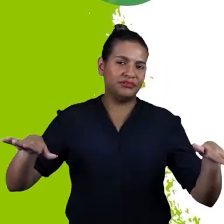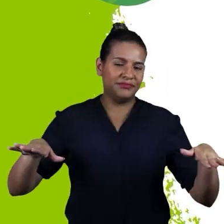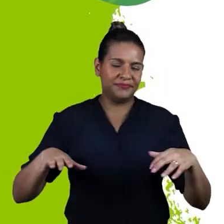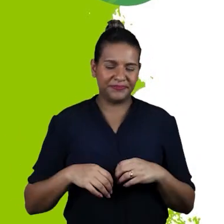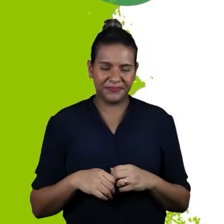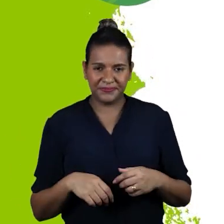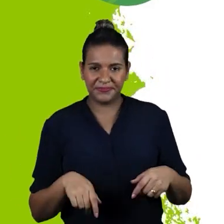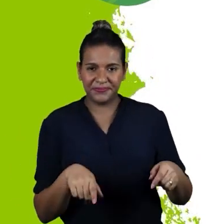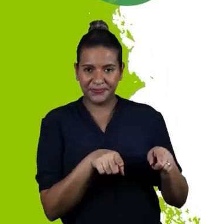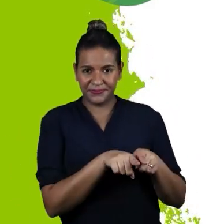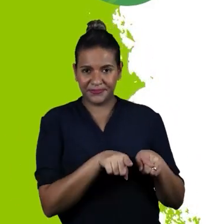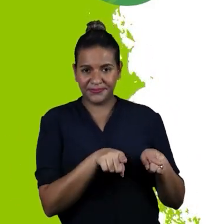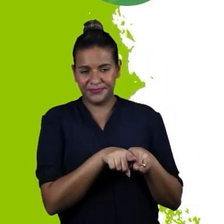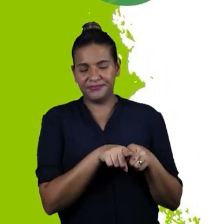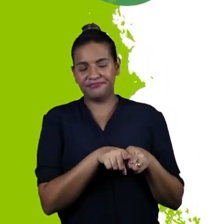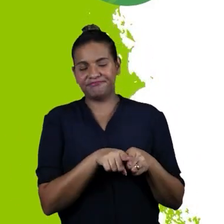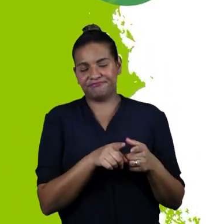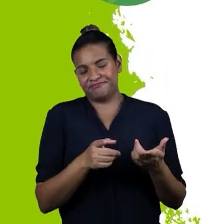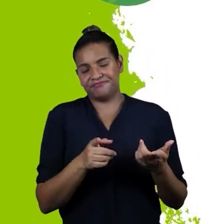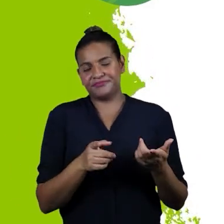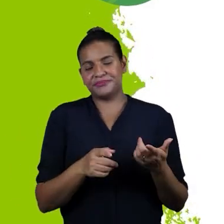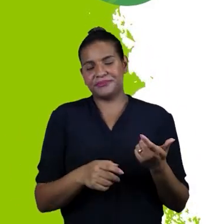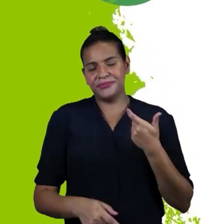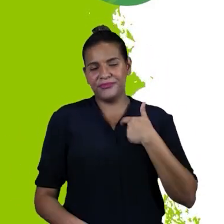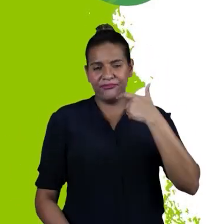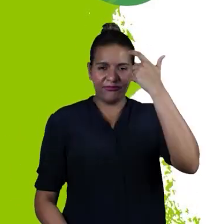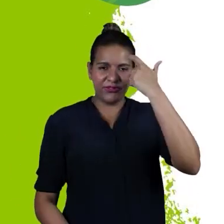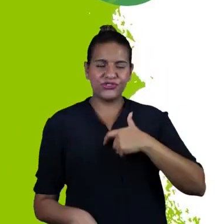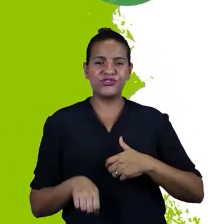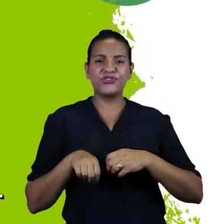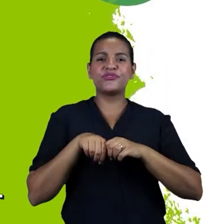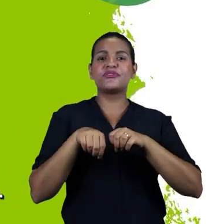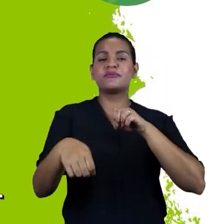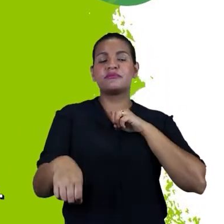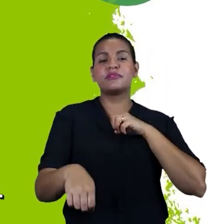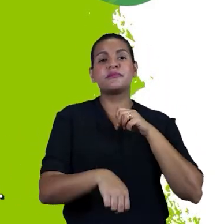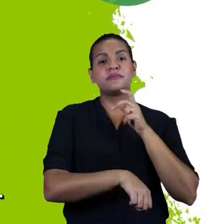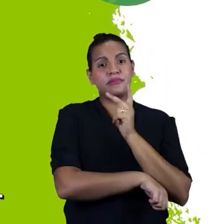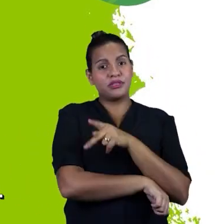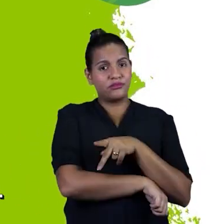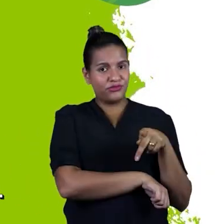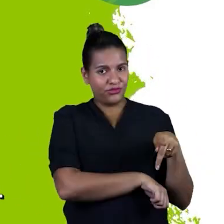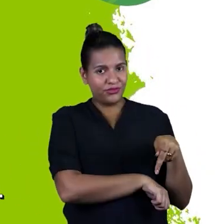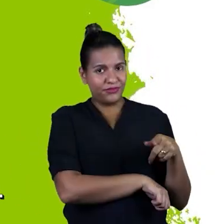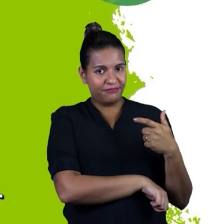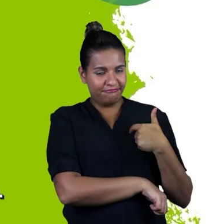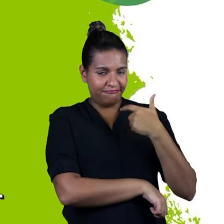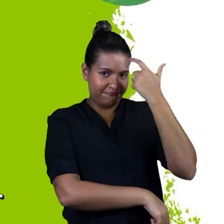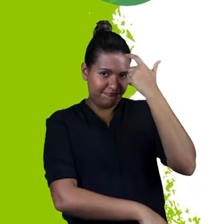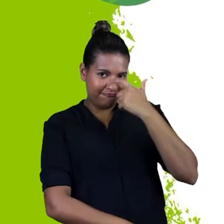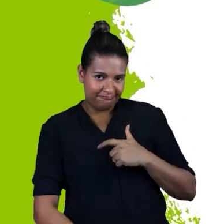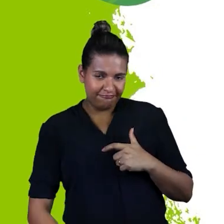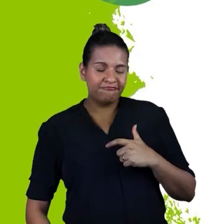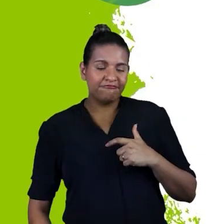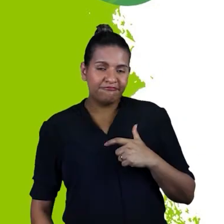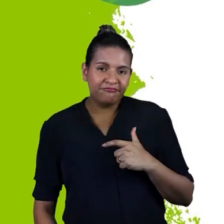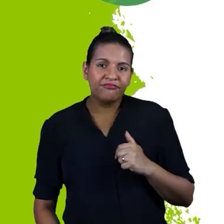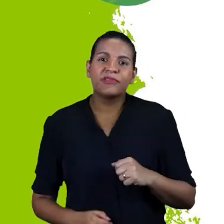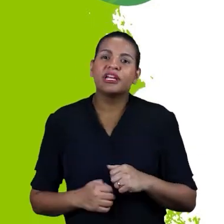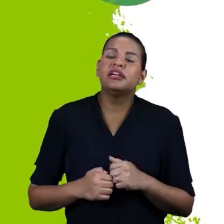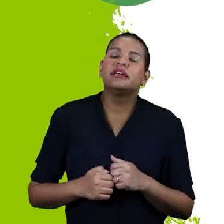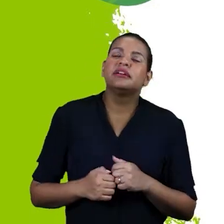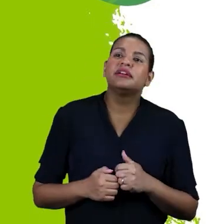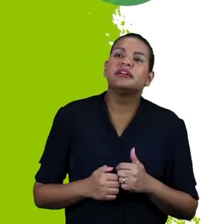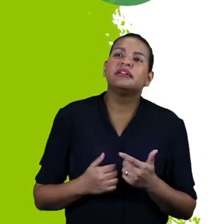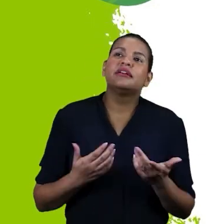rádio. Fora que a rádio também tem uma questão, eu sou pedagogo de formação,